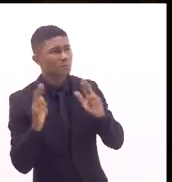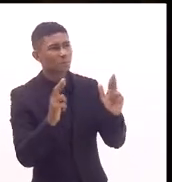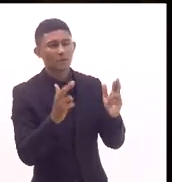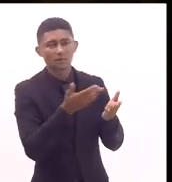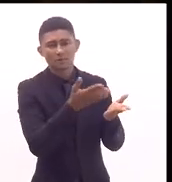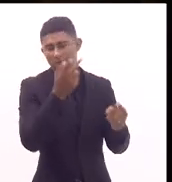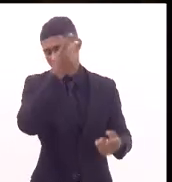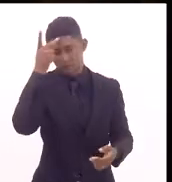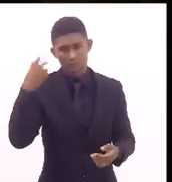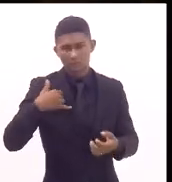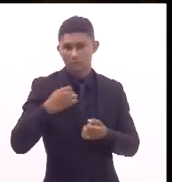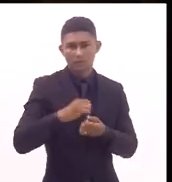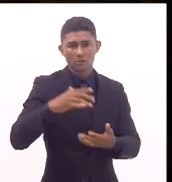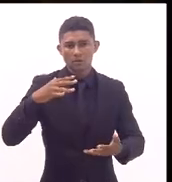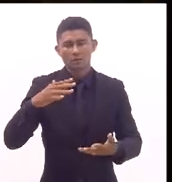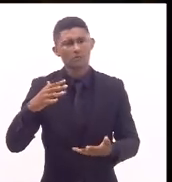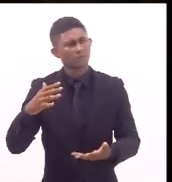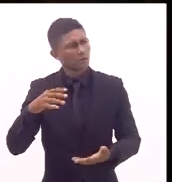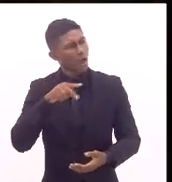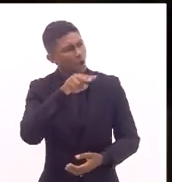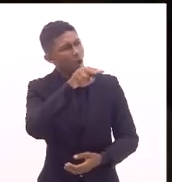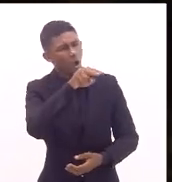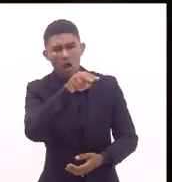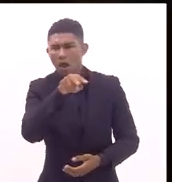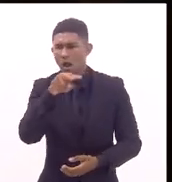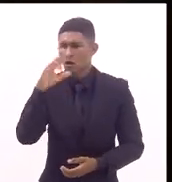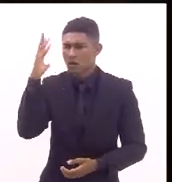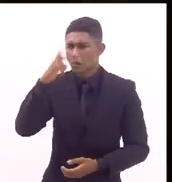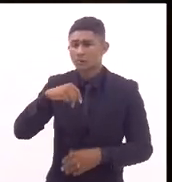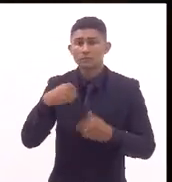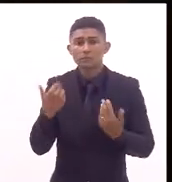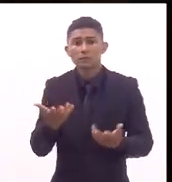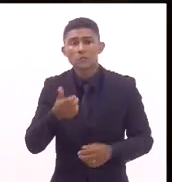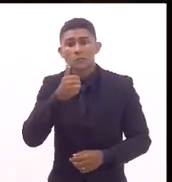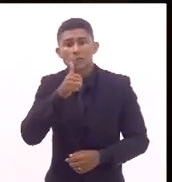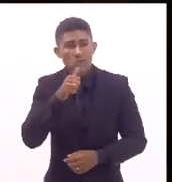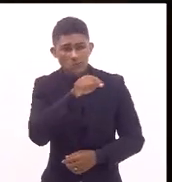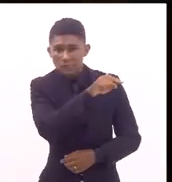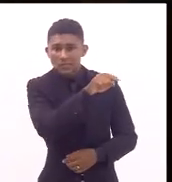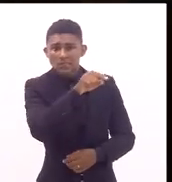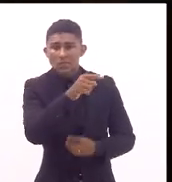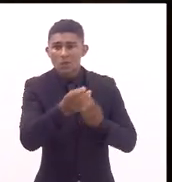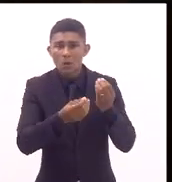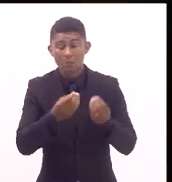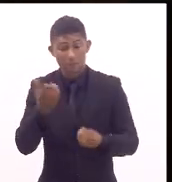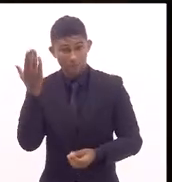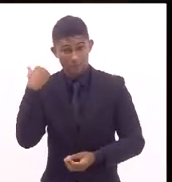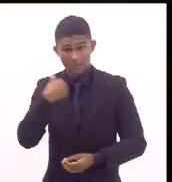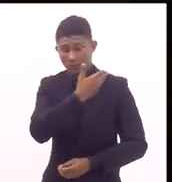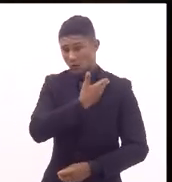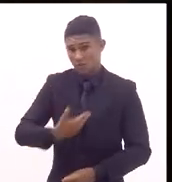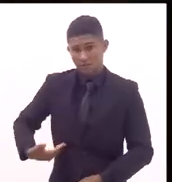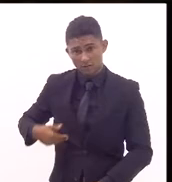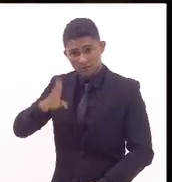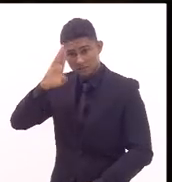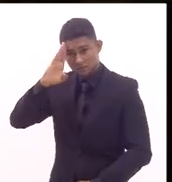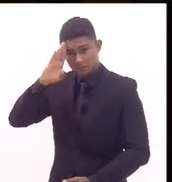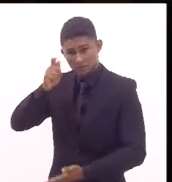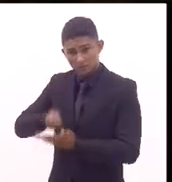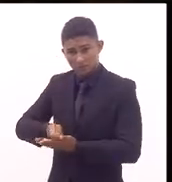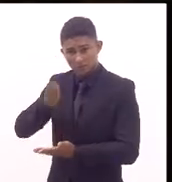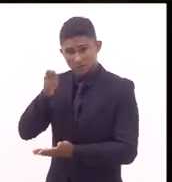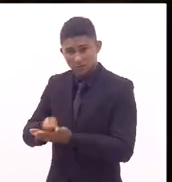lindo de ver então essas mulheres com o governo de uma ditadura que